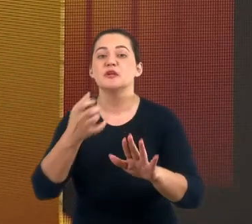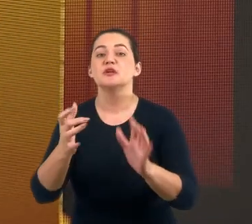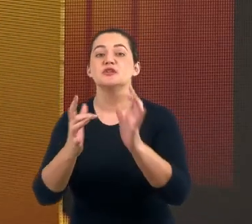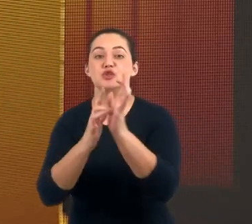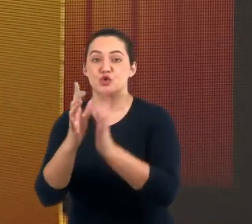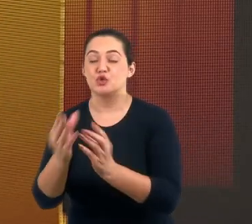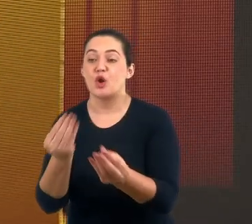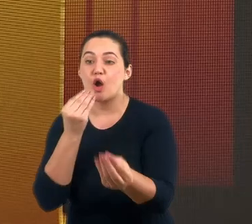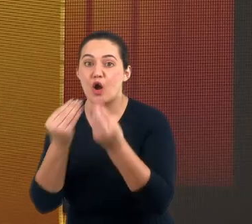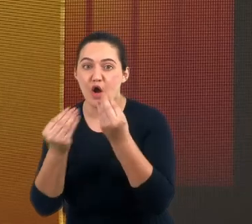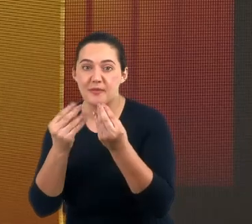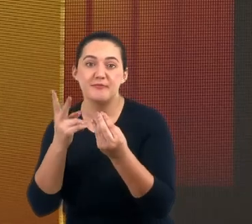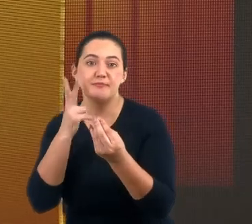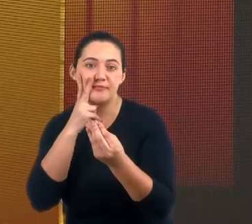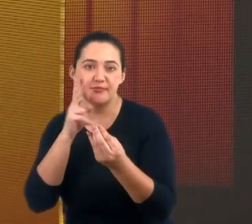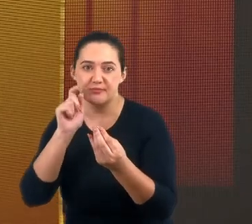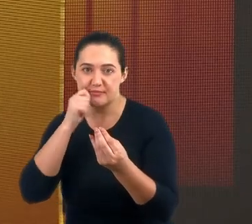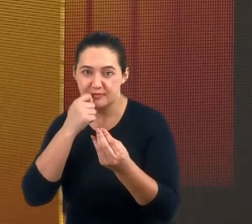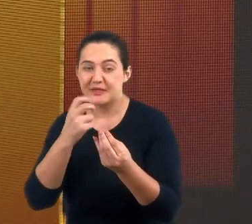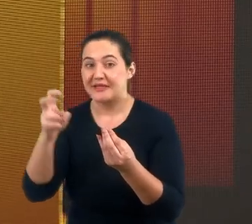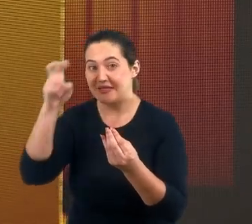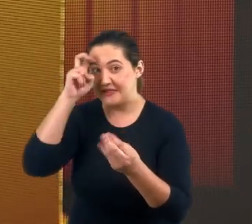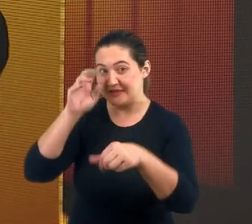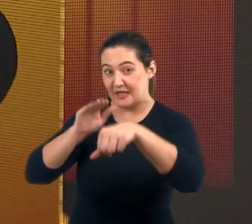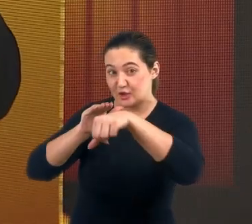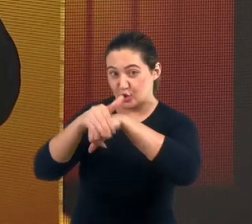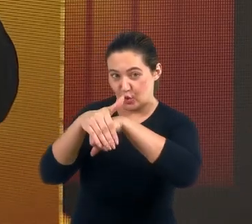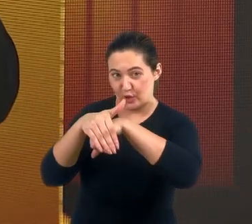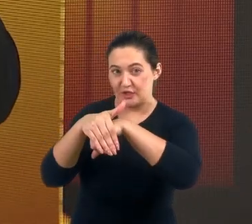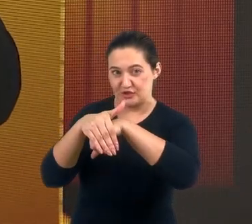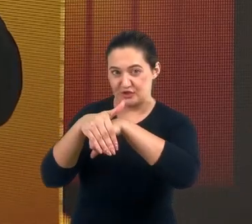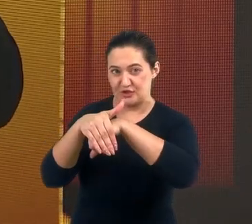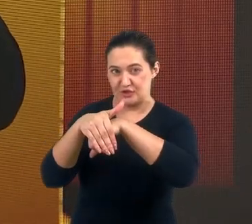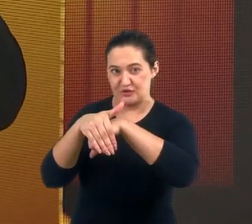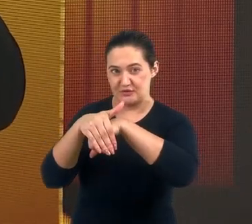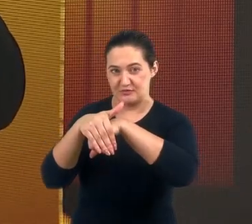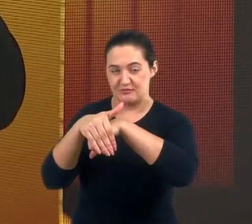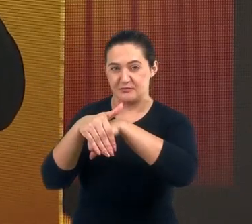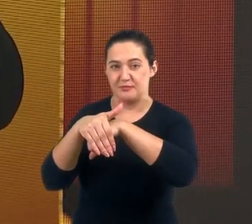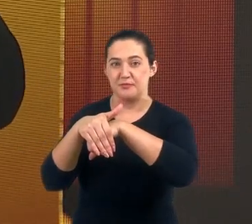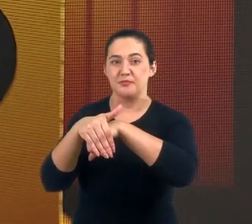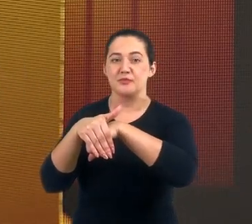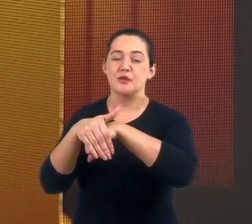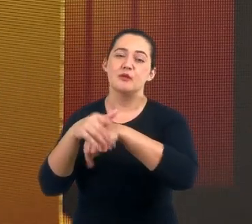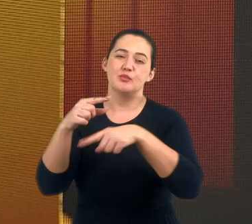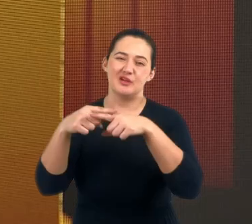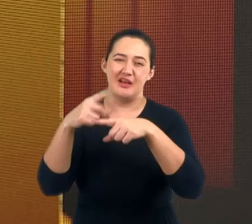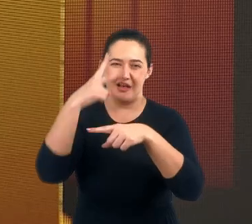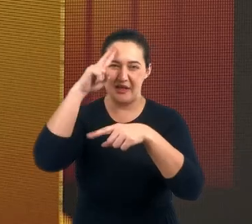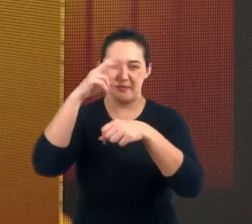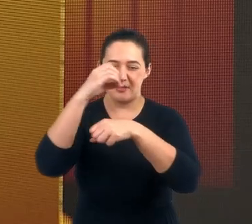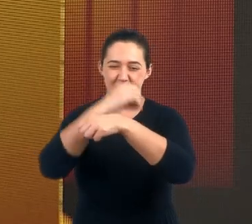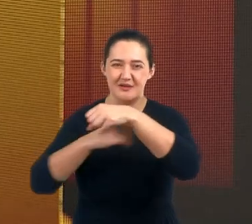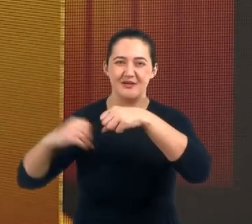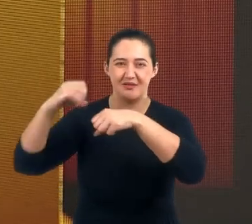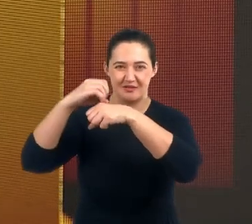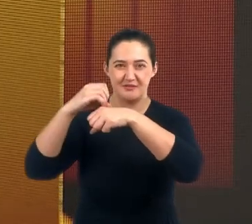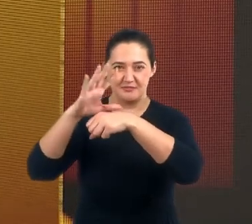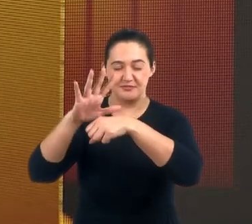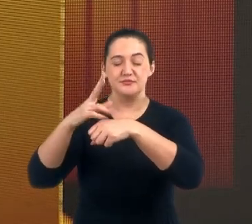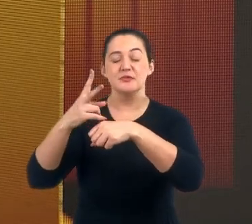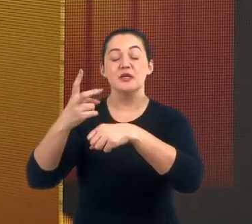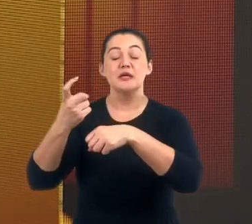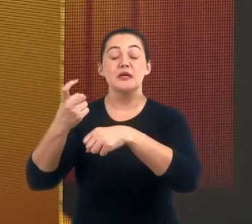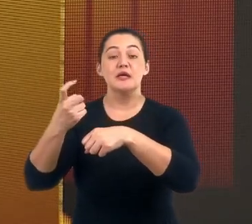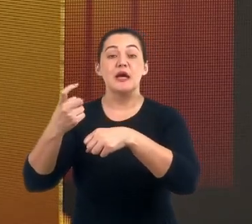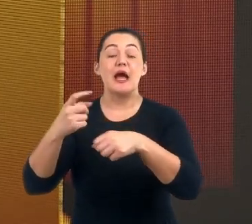com os discípulos na quinta-feira à noite, quinta-feira para nós, para os judeus depois do pôr do sol já era sexta-feira, e na manhã